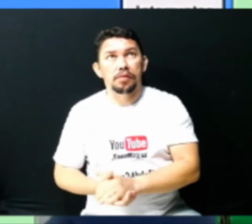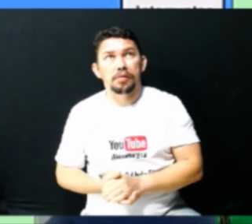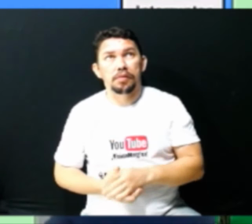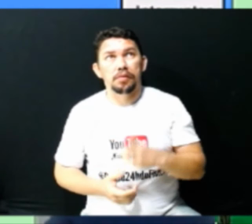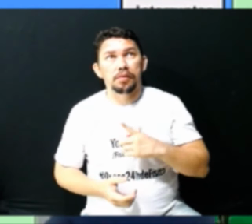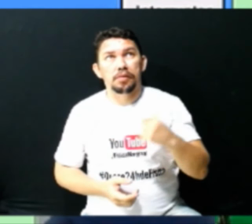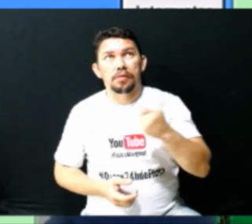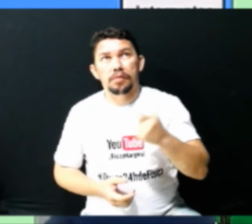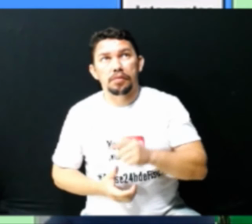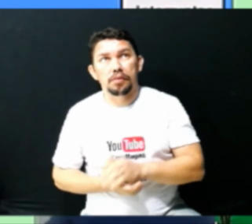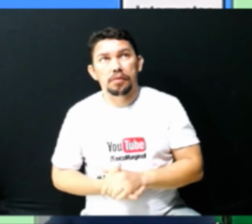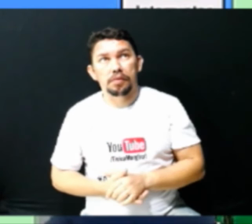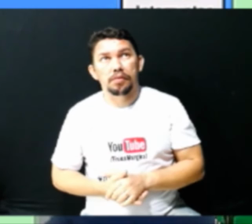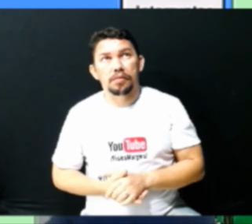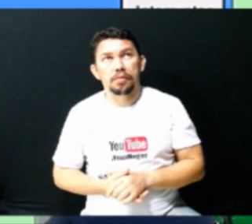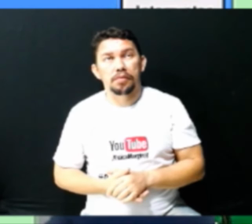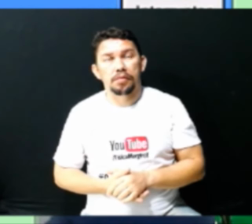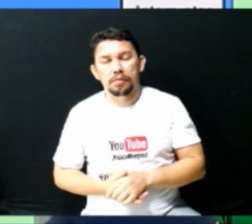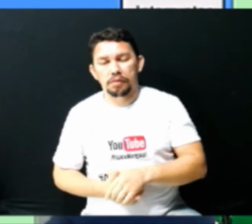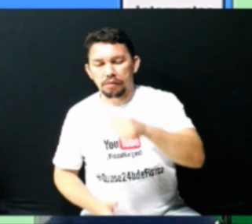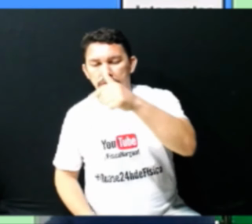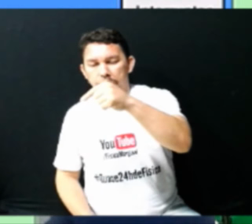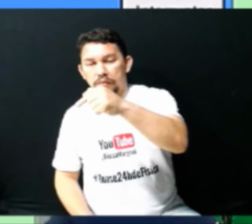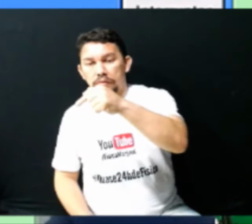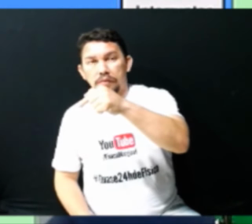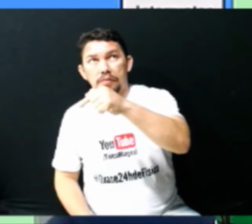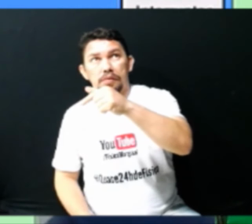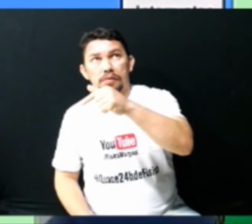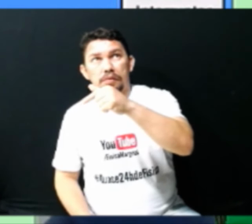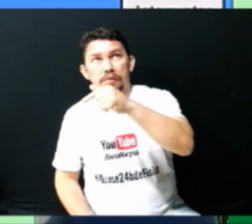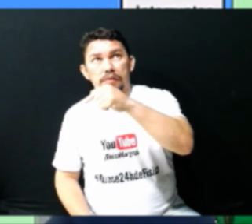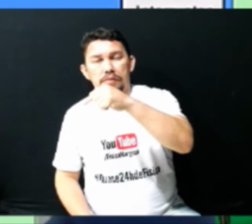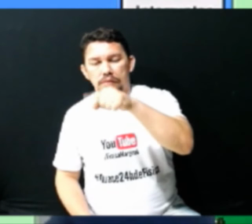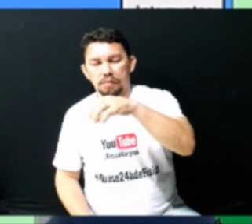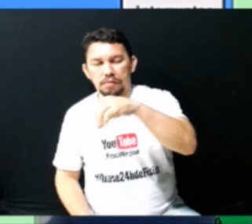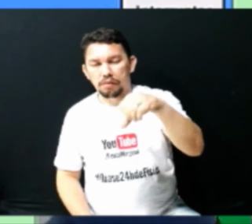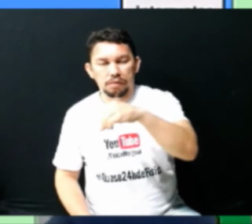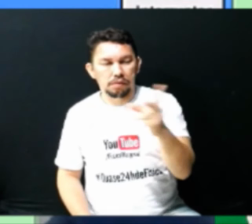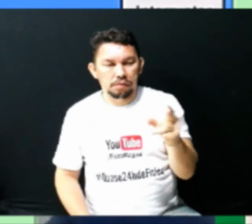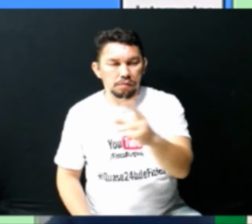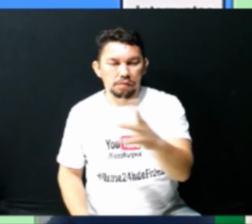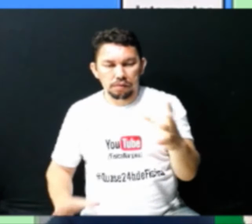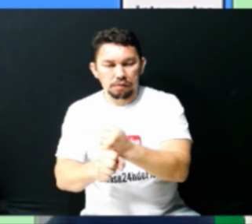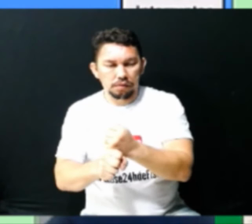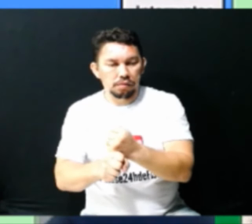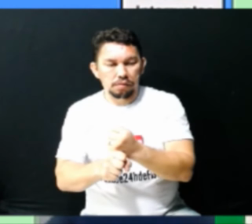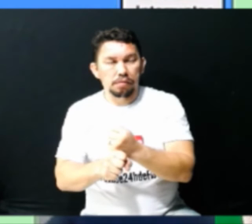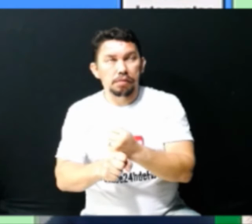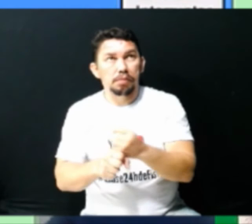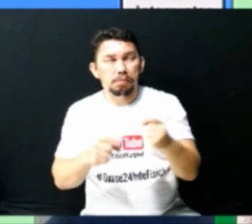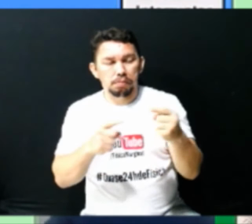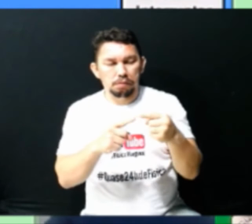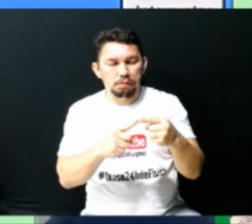terceira, 7, já sei a resposta, 7,99 também. Eu tenho 3 lâmpadas idênticas, elas estão